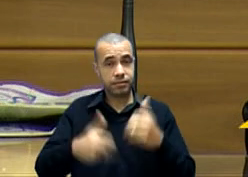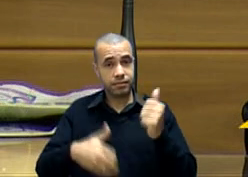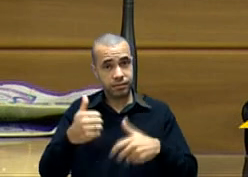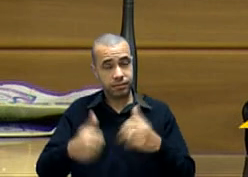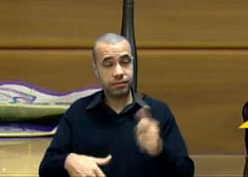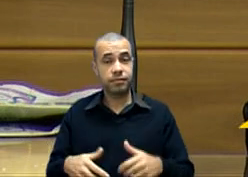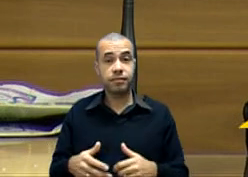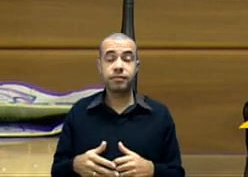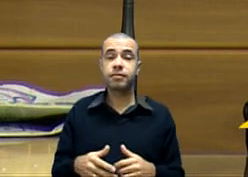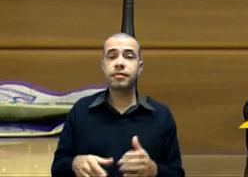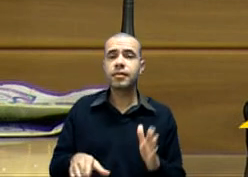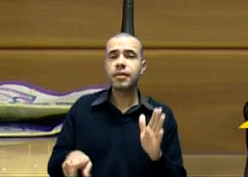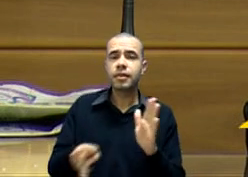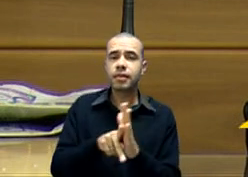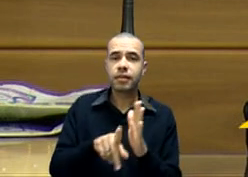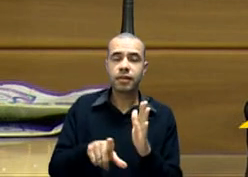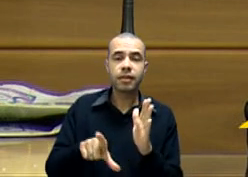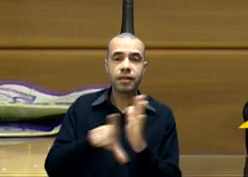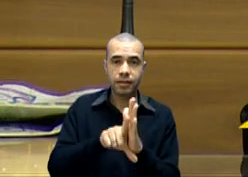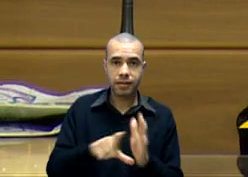da adinha à lei número